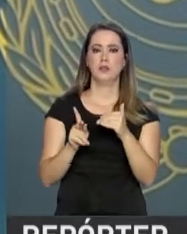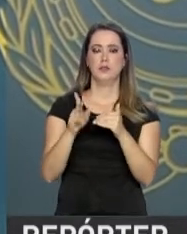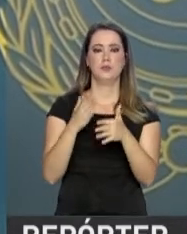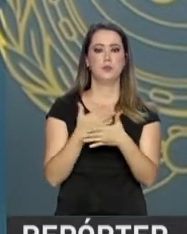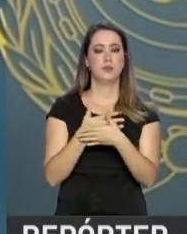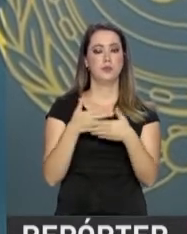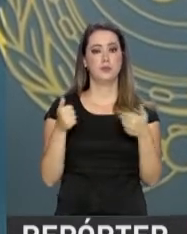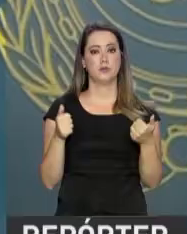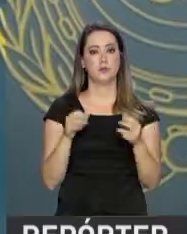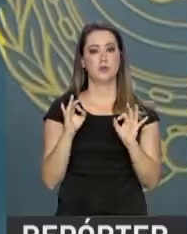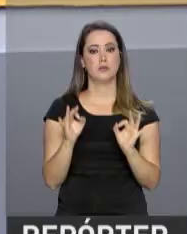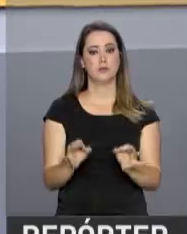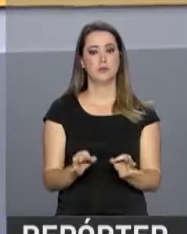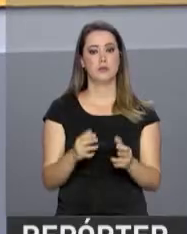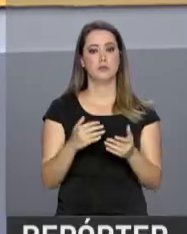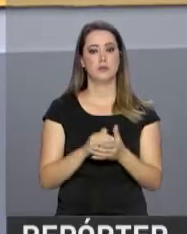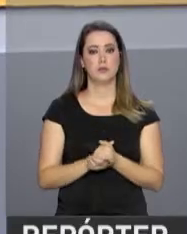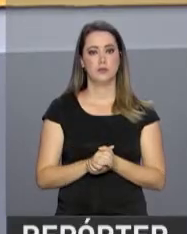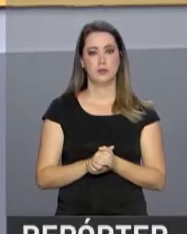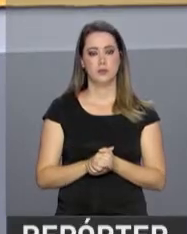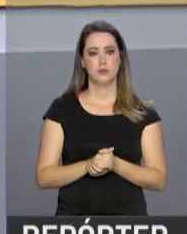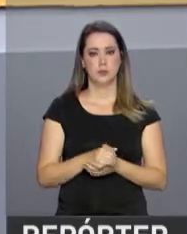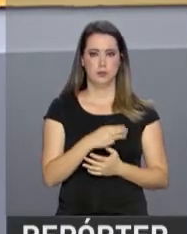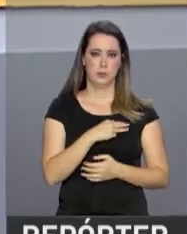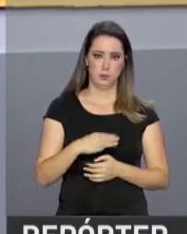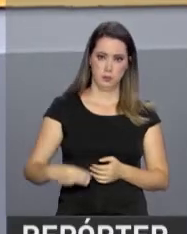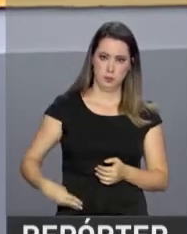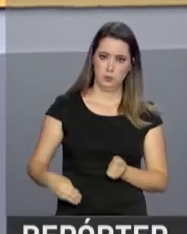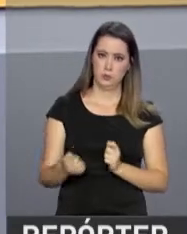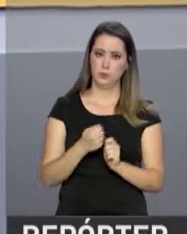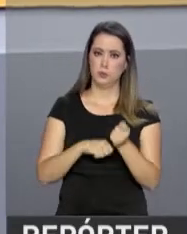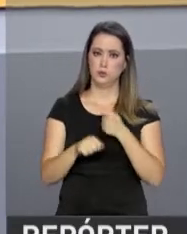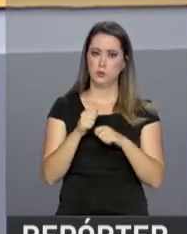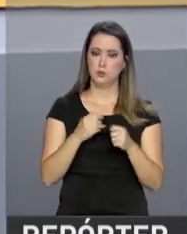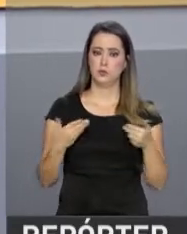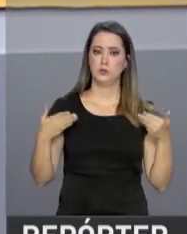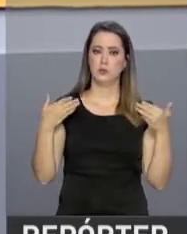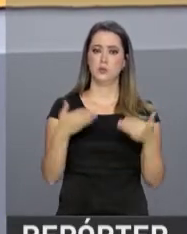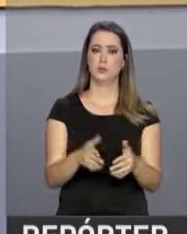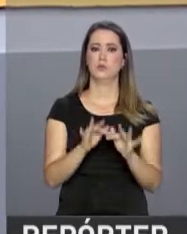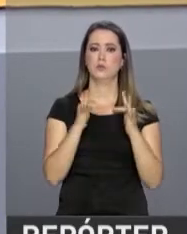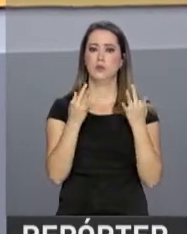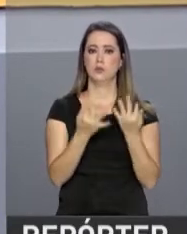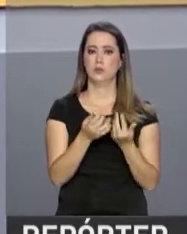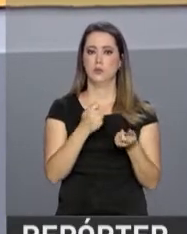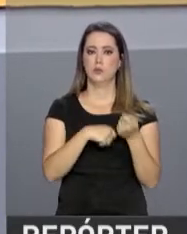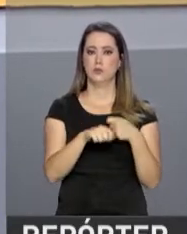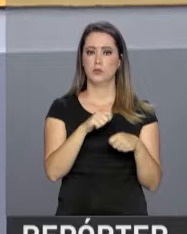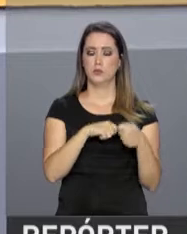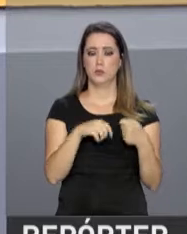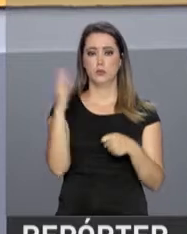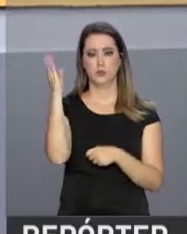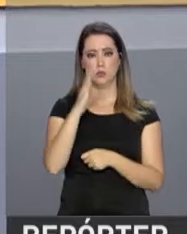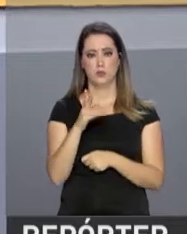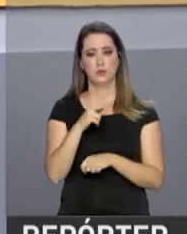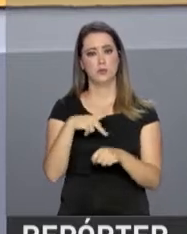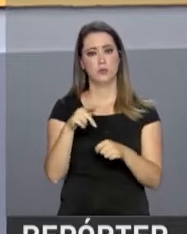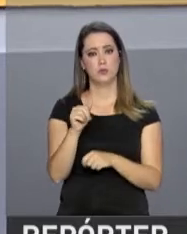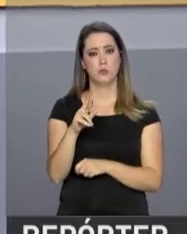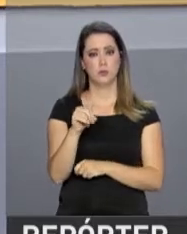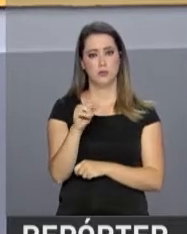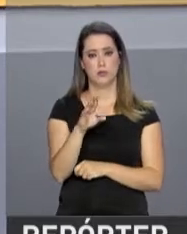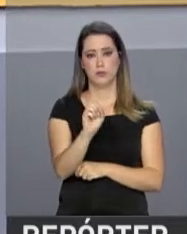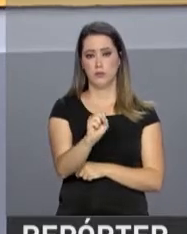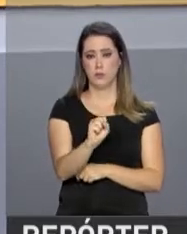vigoroso e sustentável o ministro da fazenda e henrique meirelles também participou do fórum econômico brasil países